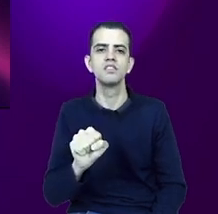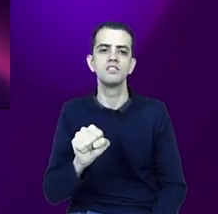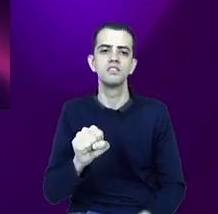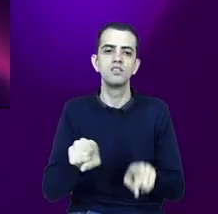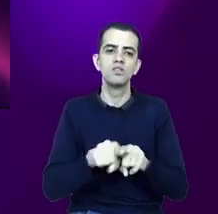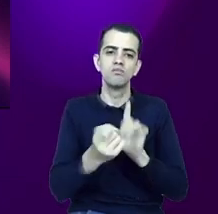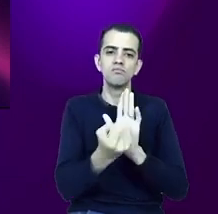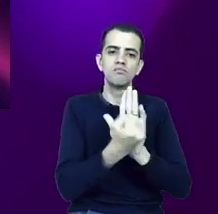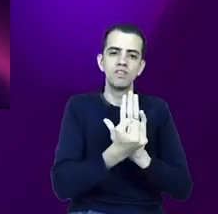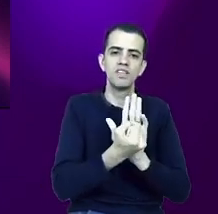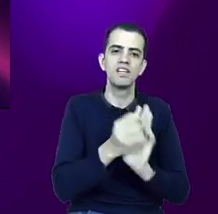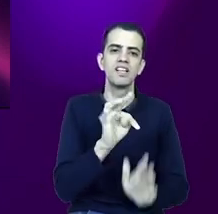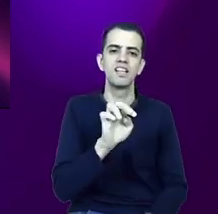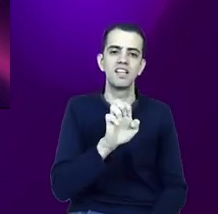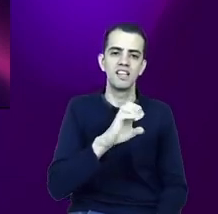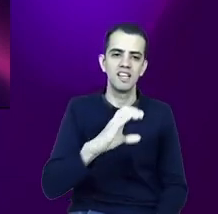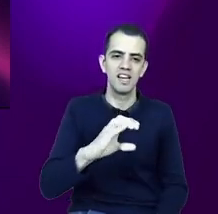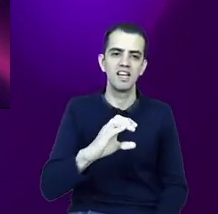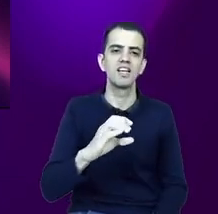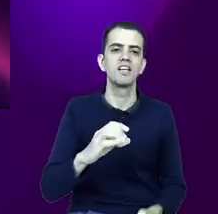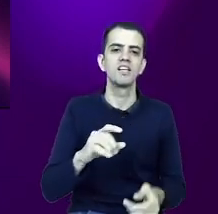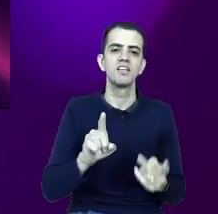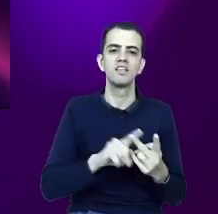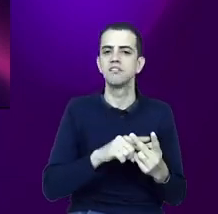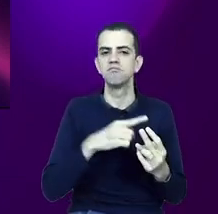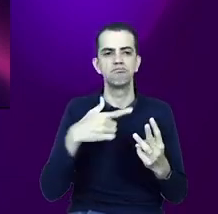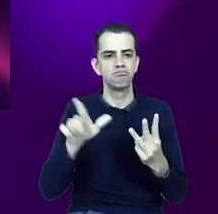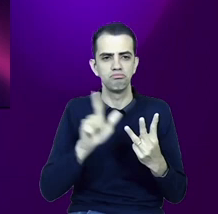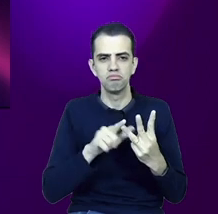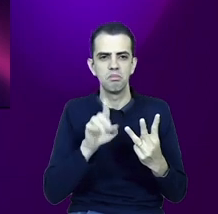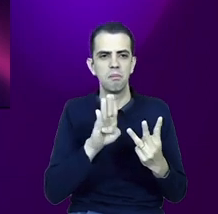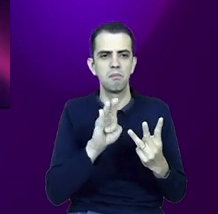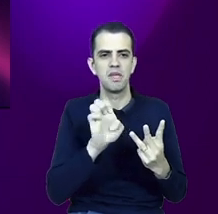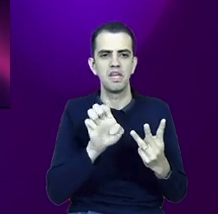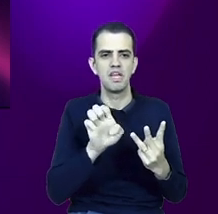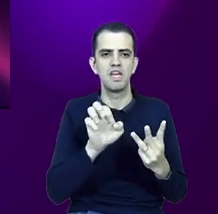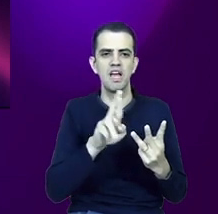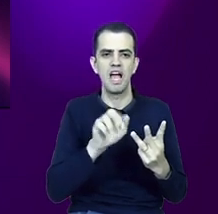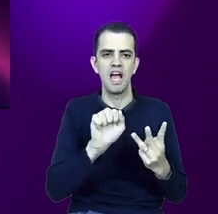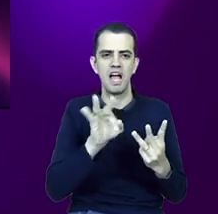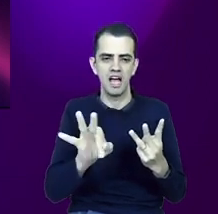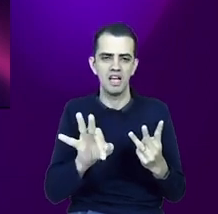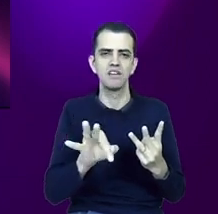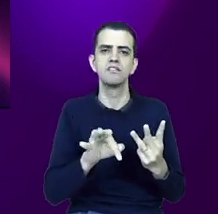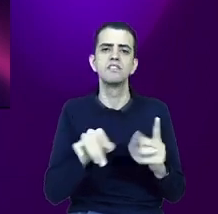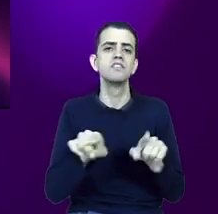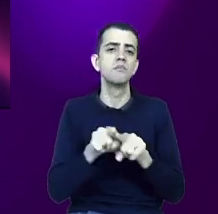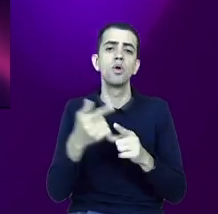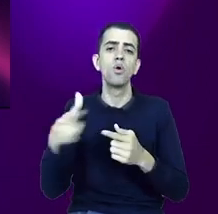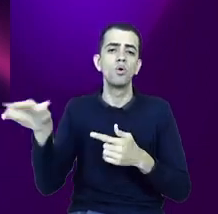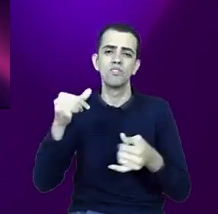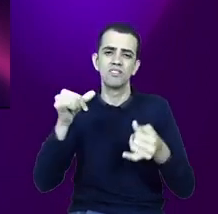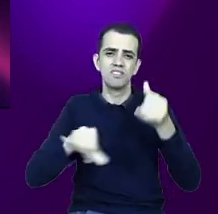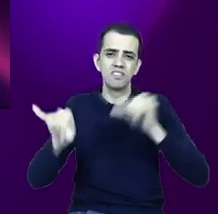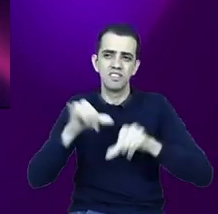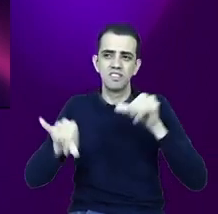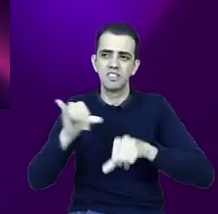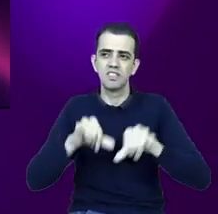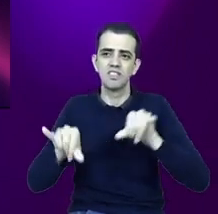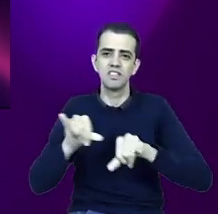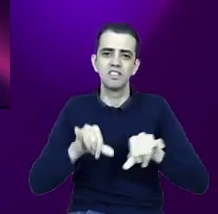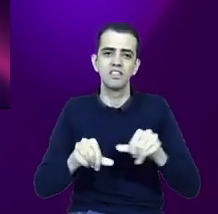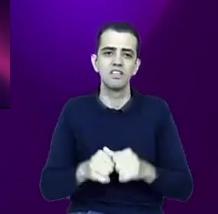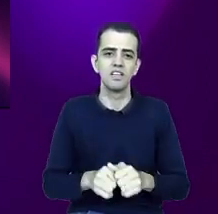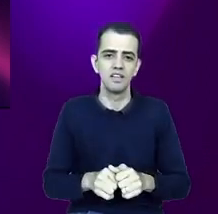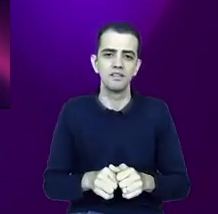de NTRK, da mutação do PIRAF, e a utilização de outros métodos não quimioterápicos, como o Tumor Treated